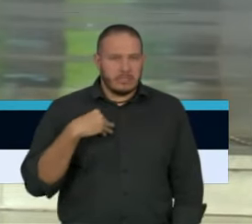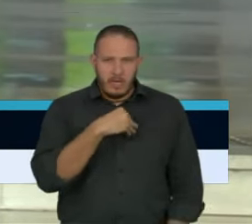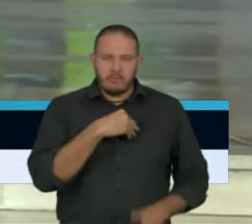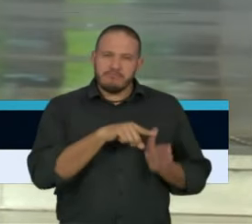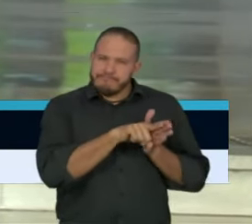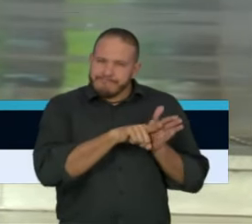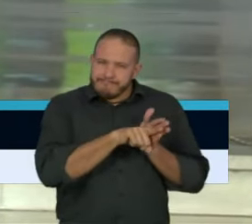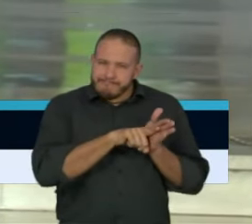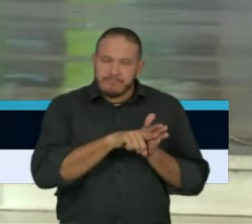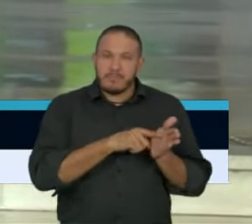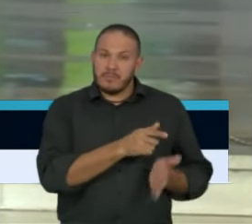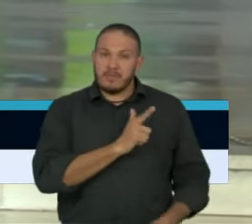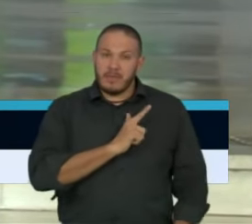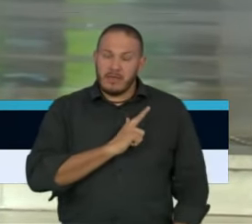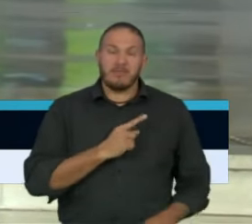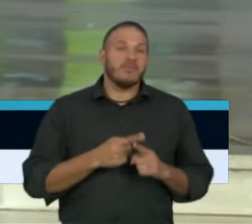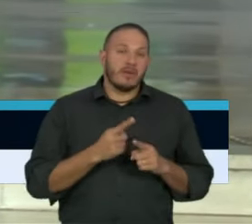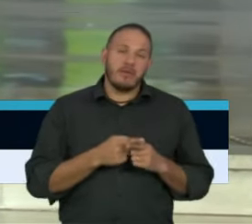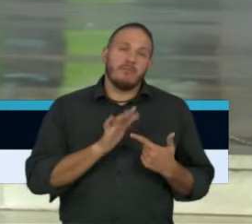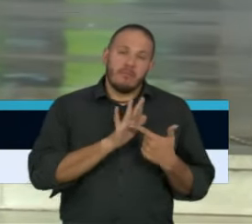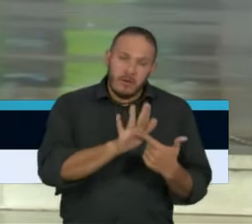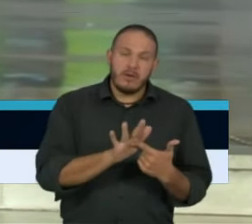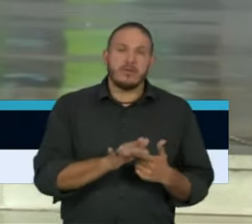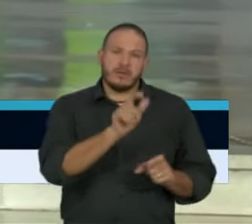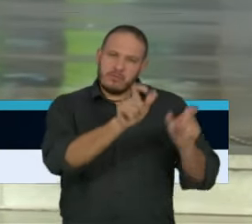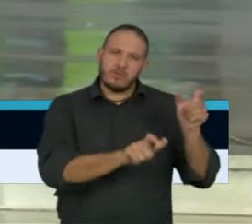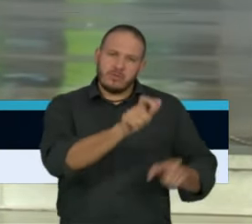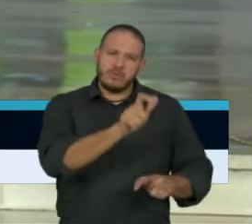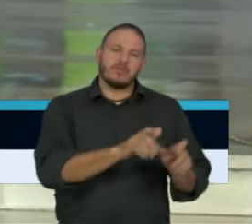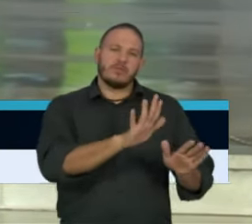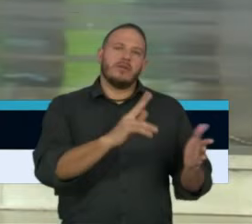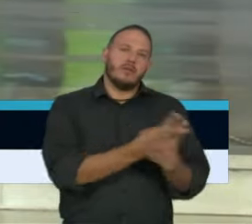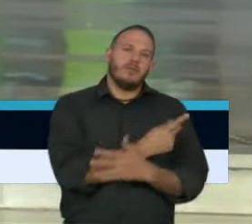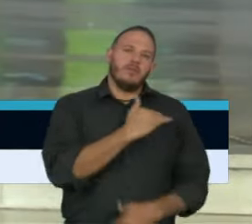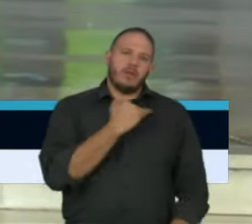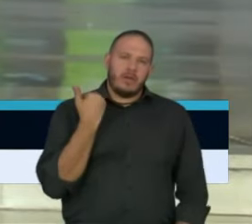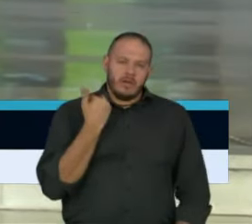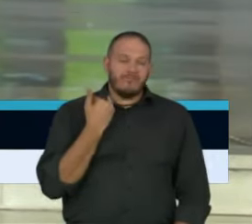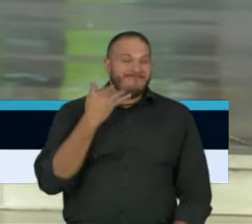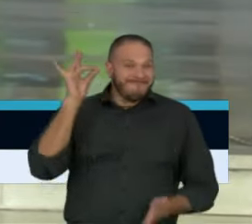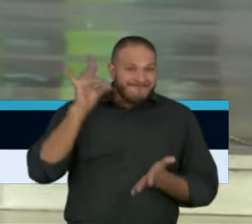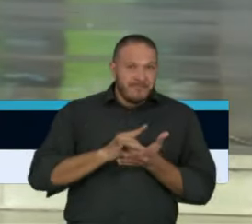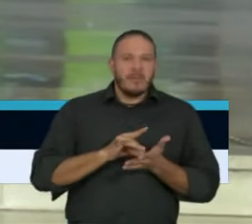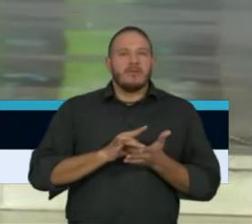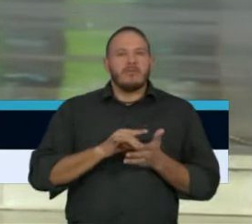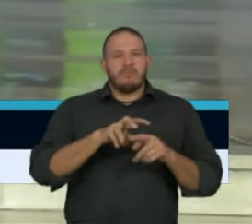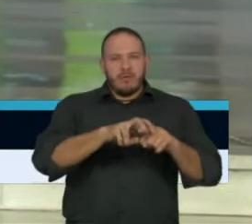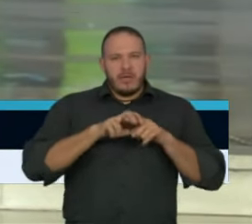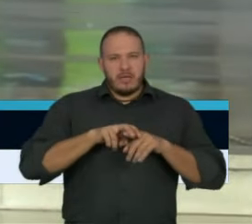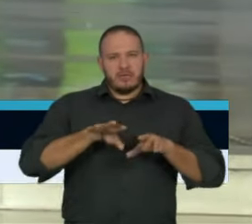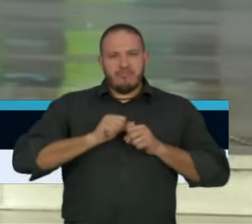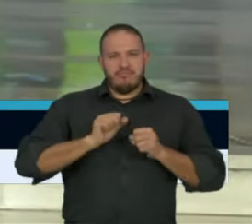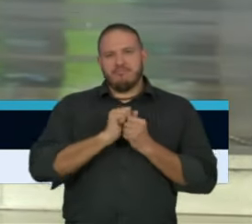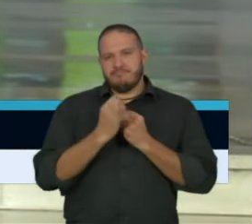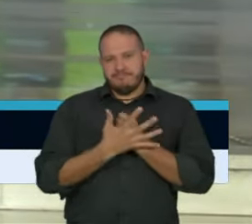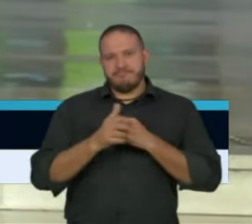isso significa as pessoas que foram a óbitos em decorrência do Covid-19.